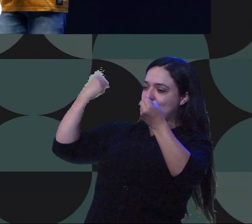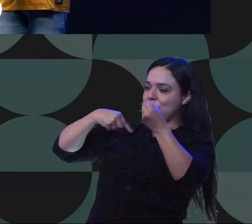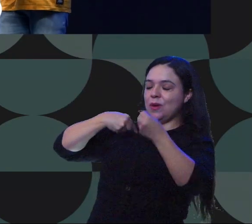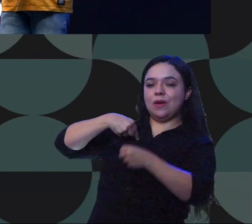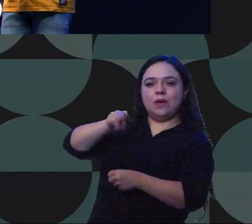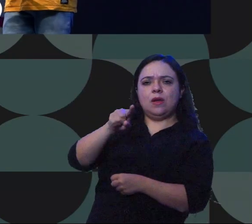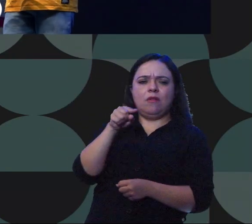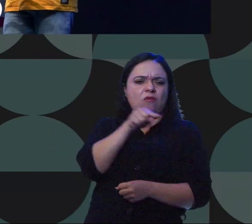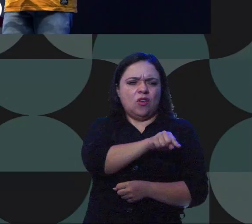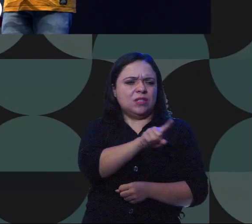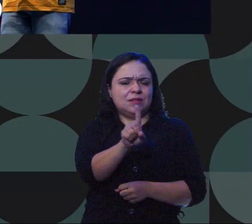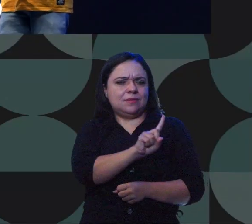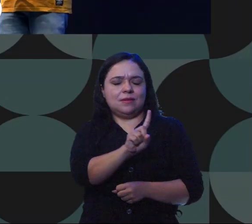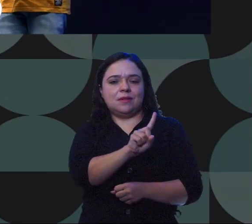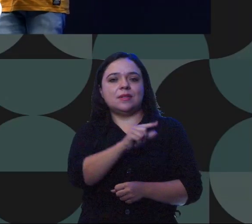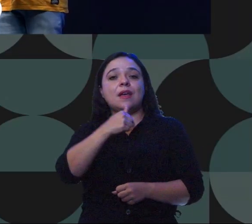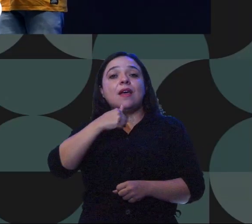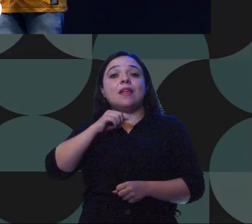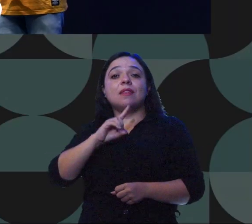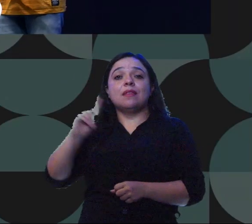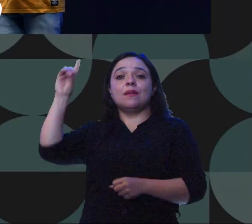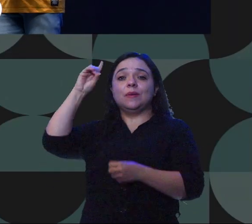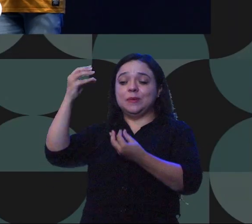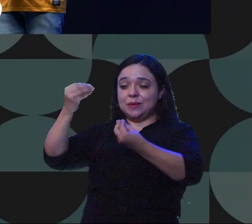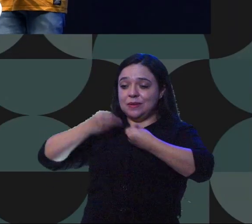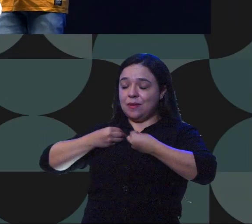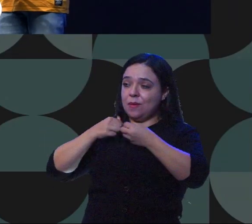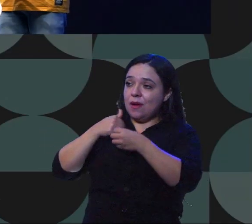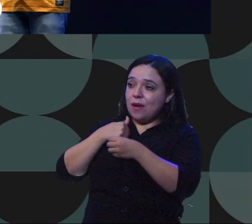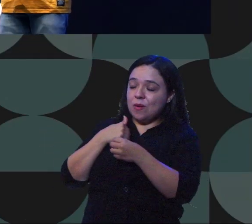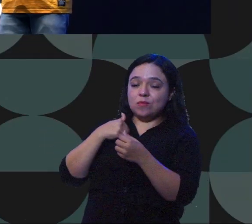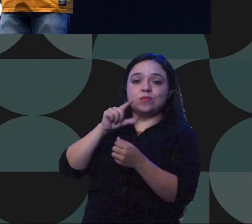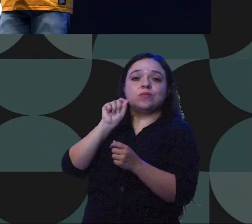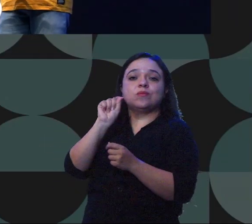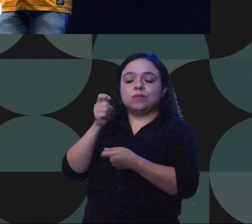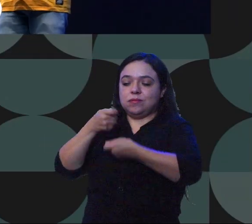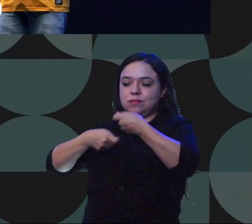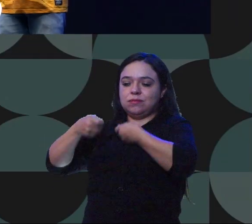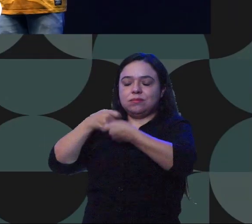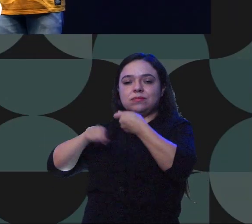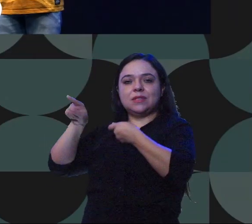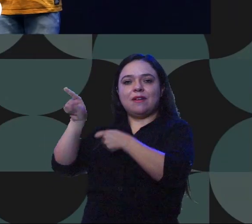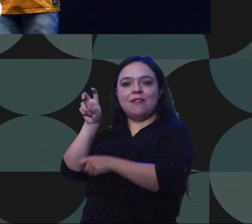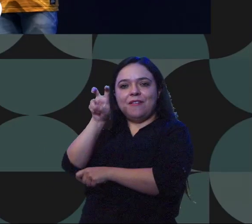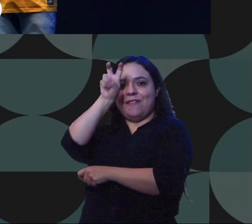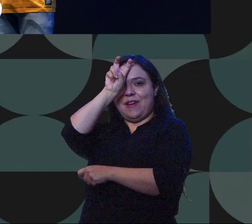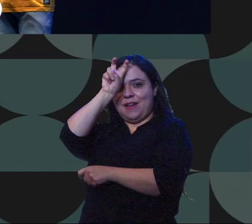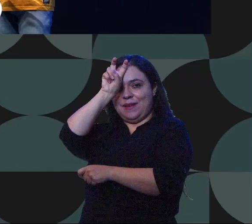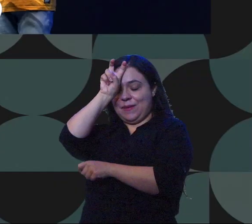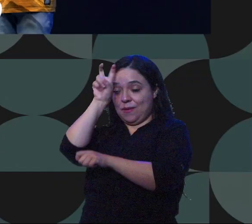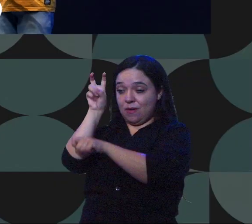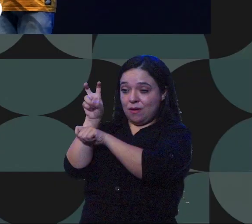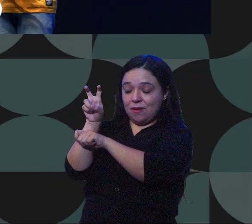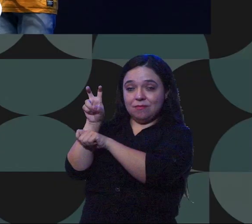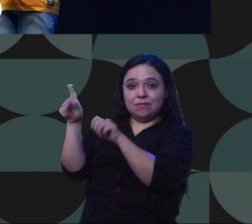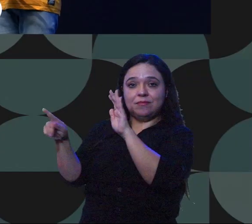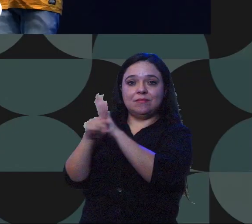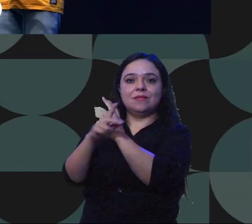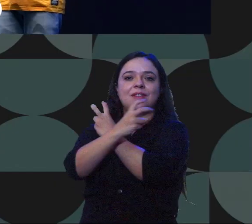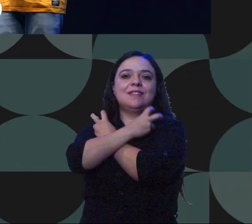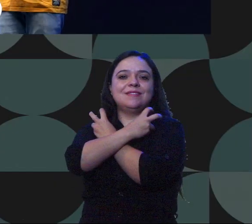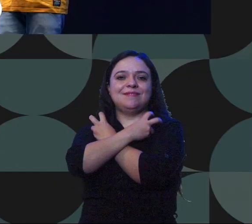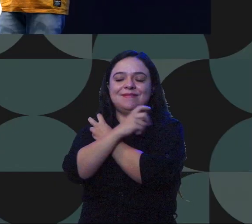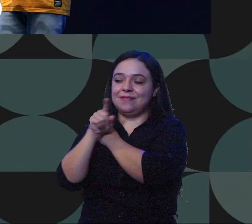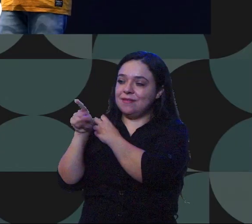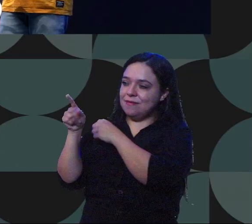não vocês. E foi Ele quem me fez conselheiro do faraó, administrador de todo o seu palácio e governador